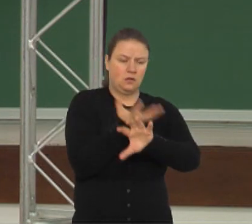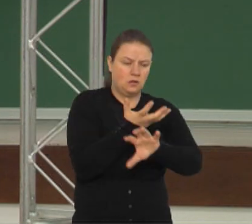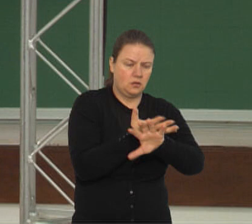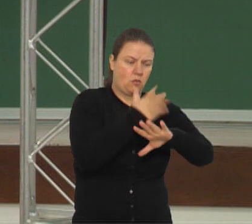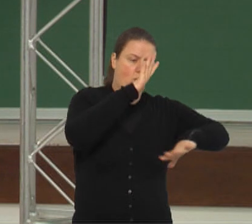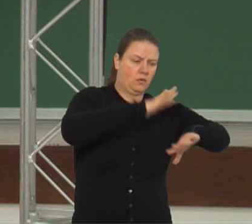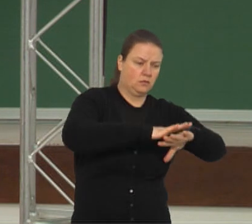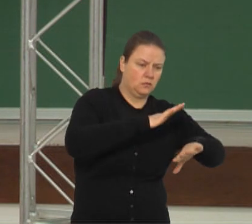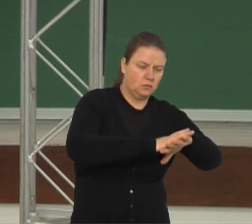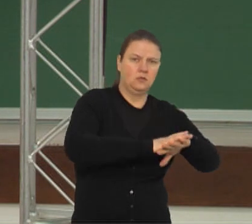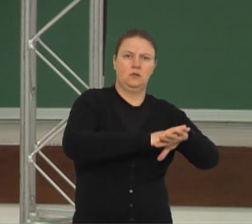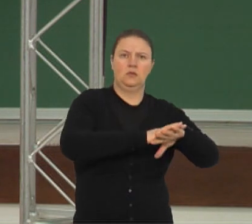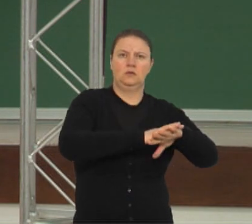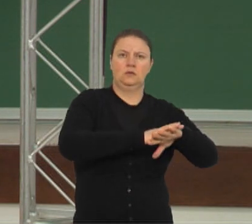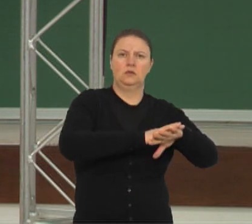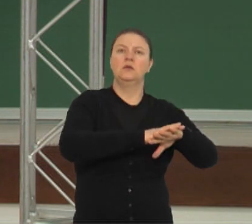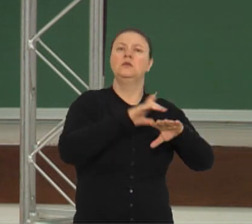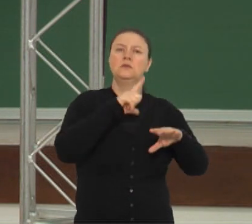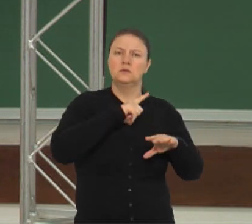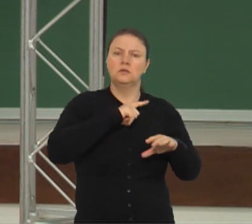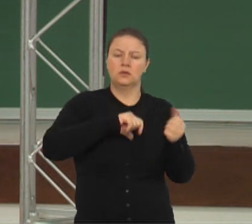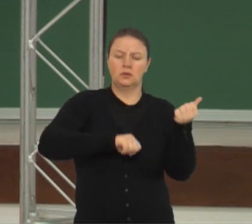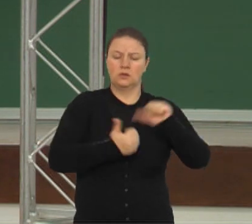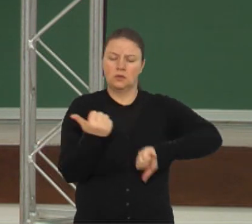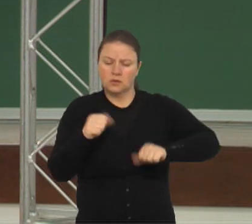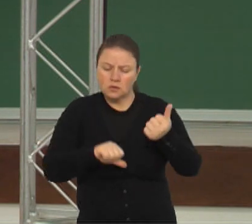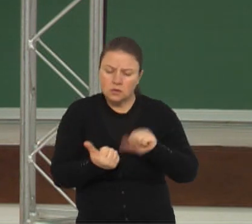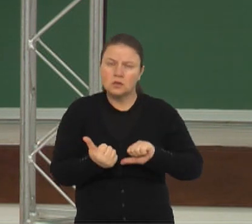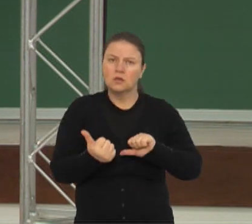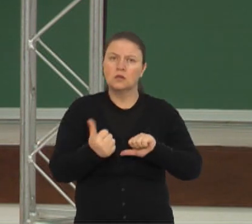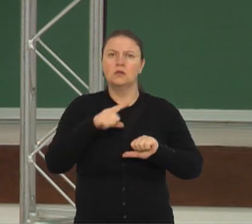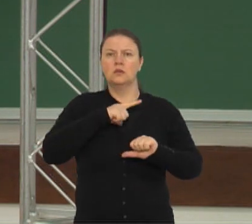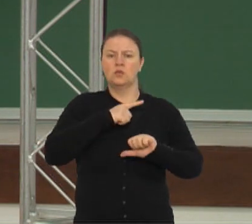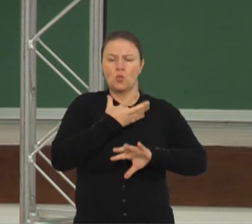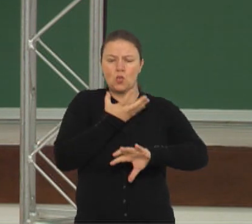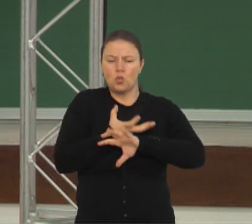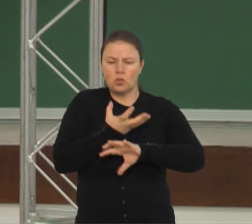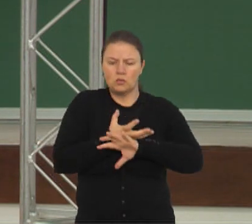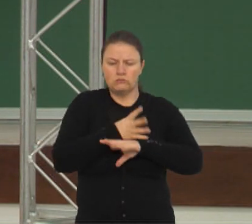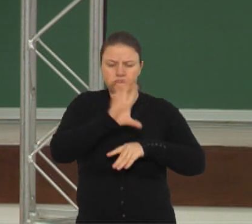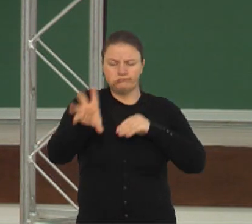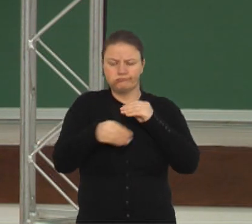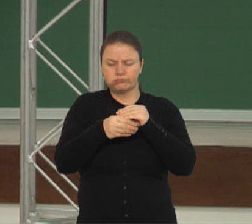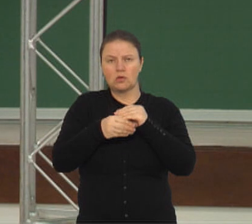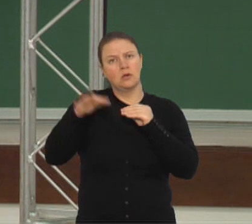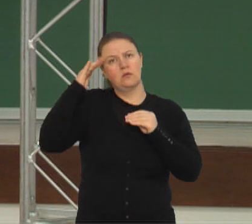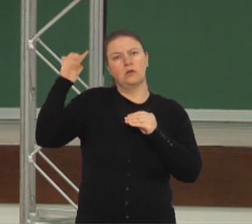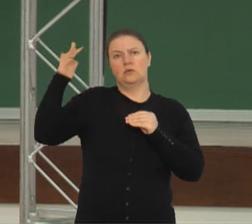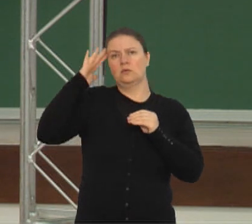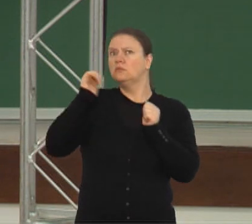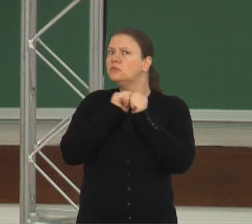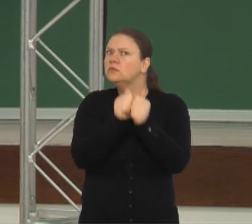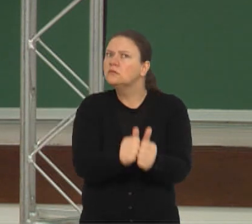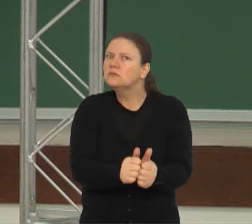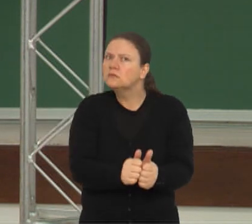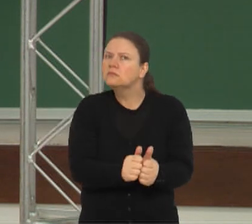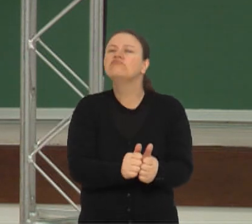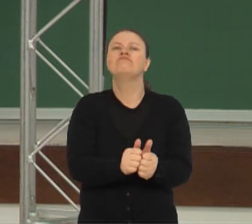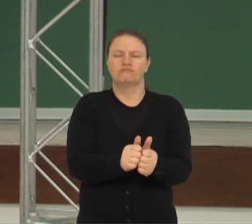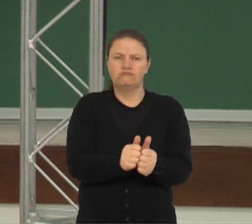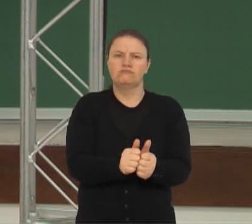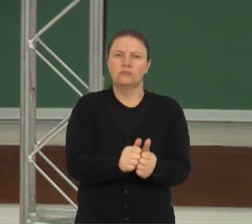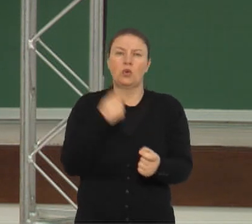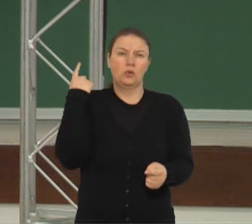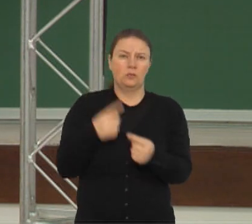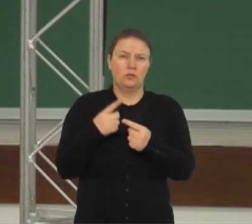as outras. Porque filosofia, se bem lembrar lá da origem dela, lá na antiguidade grega, não existia